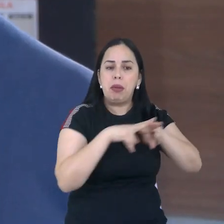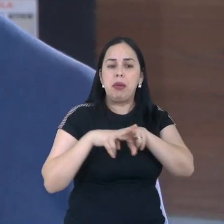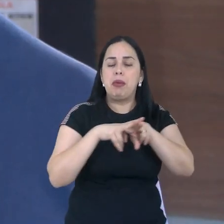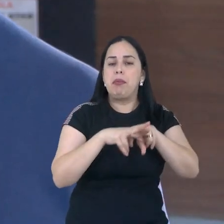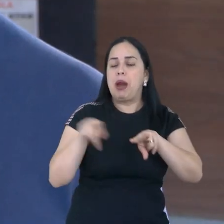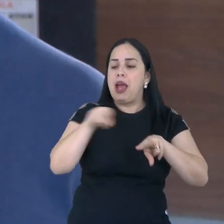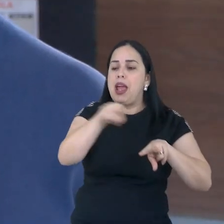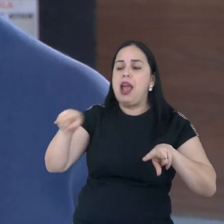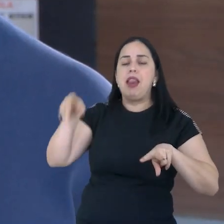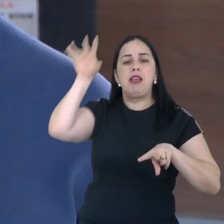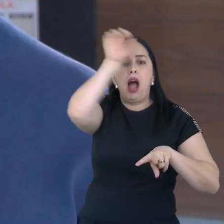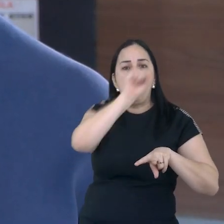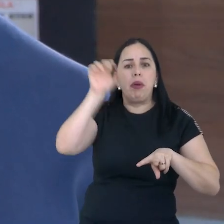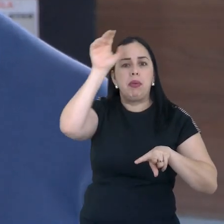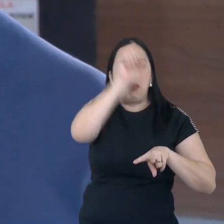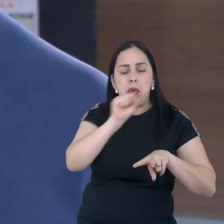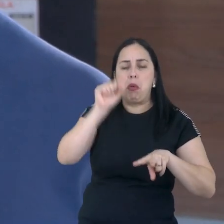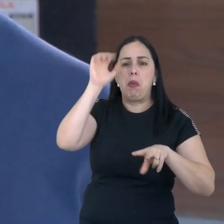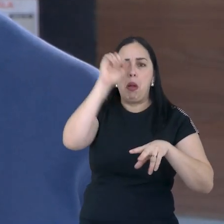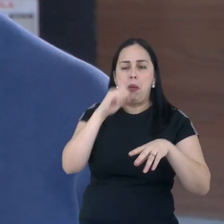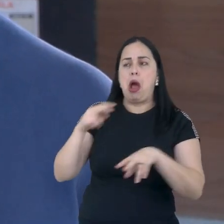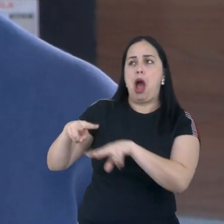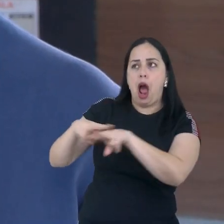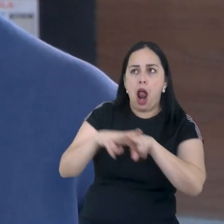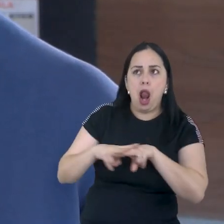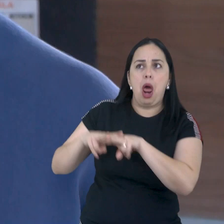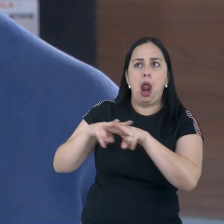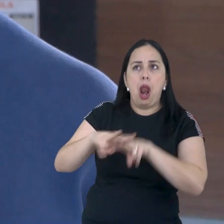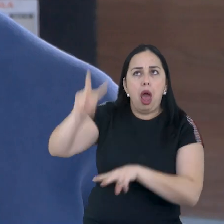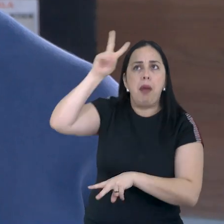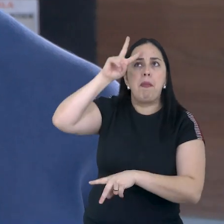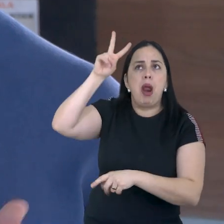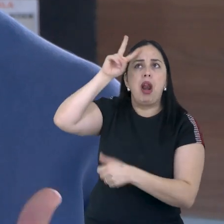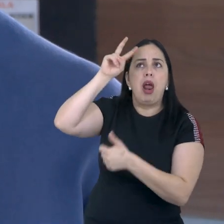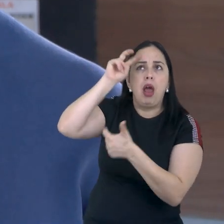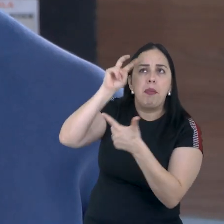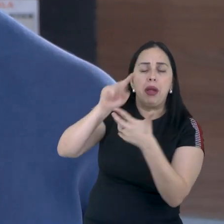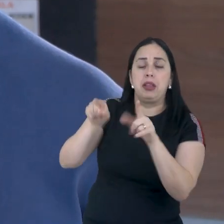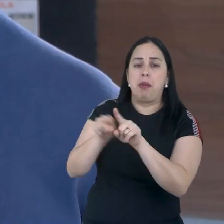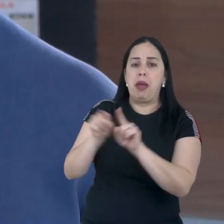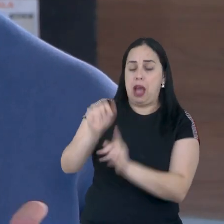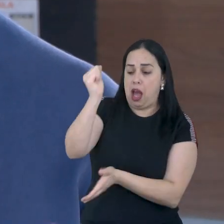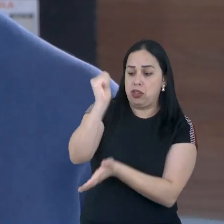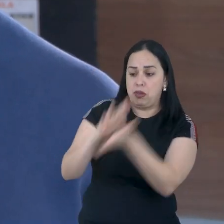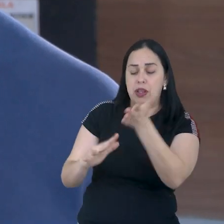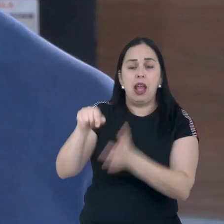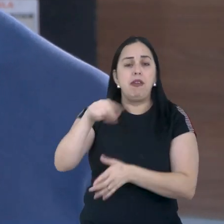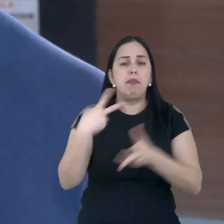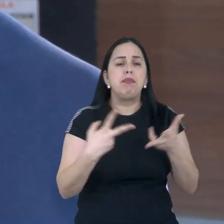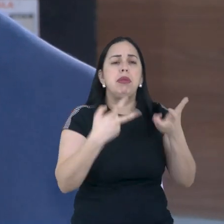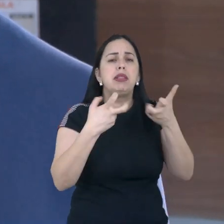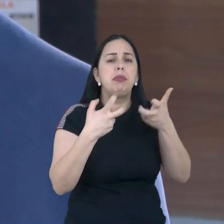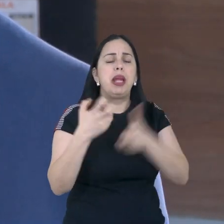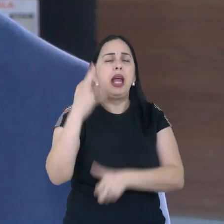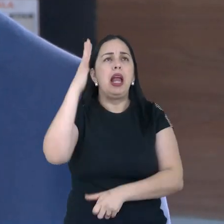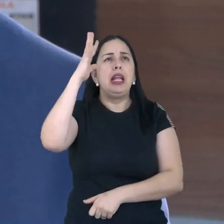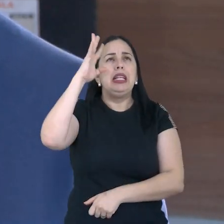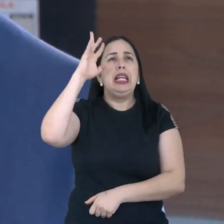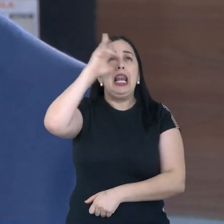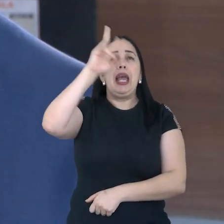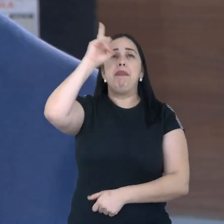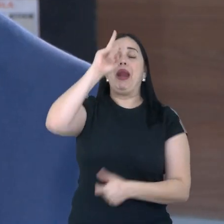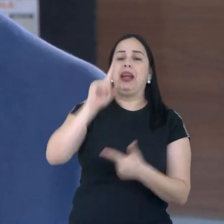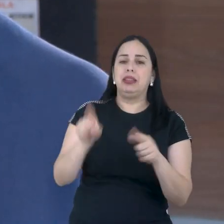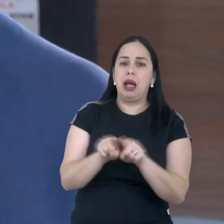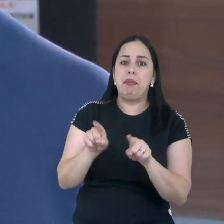E o período da revisão é justamente para fazer a manutenção, ou seja, manter o aluno ativo. revisando os tópicos, fazendo muito exercício, onde o aluno vai percebendo o